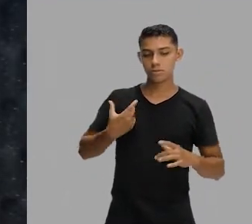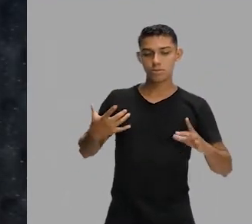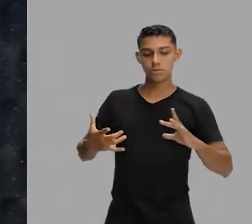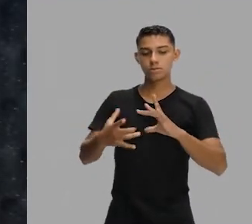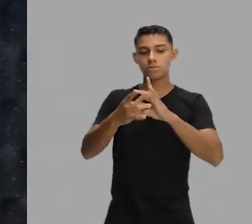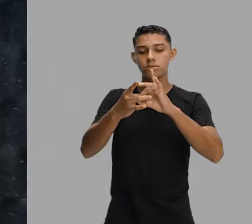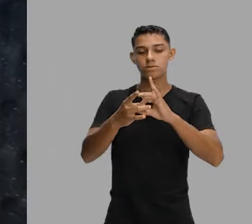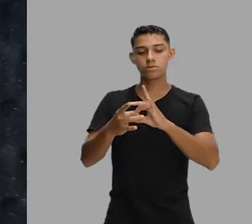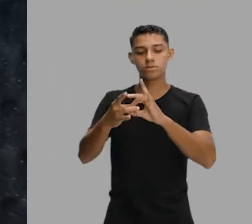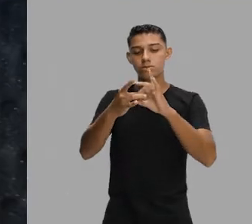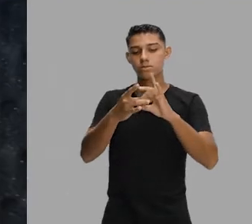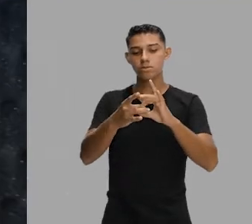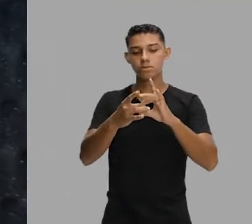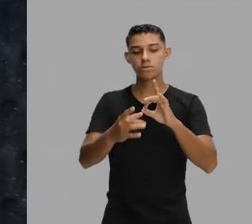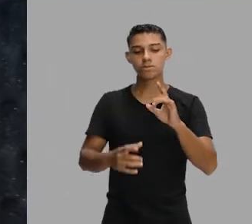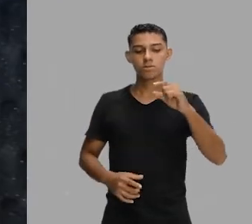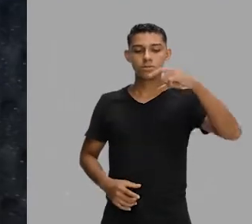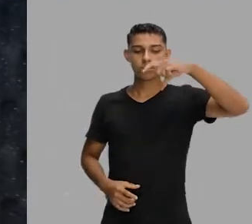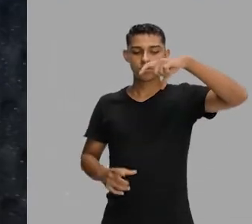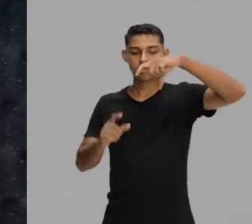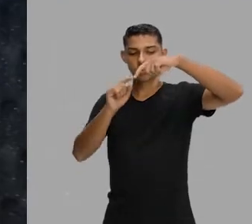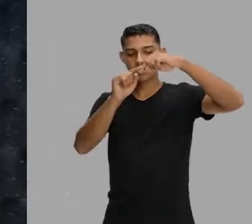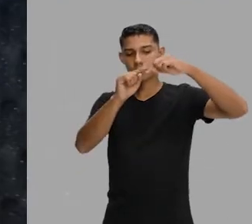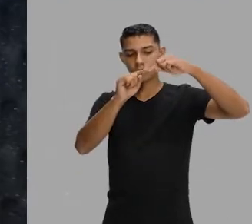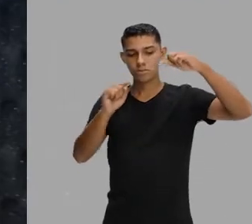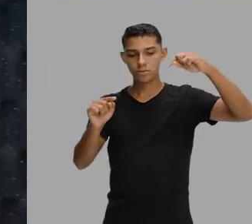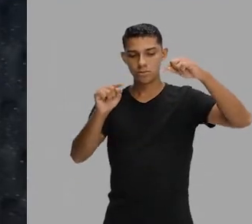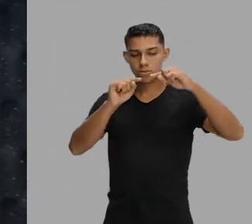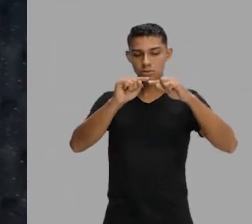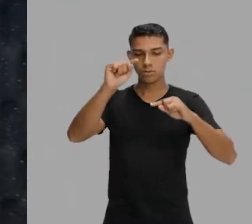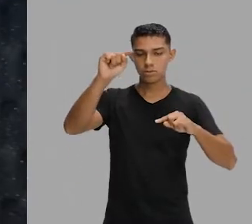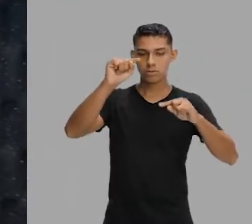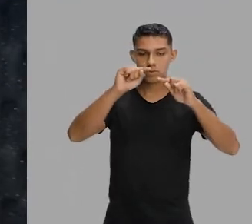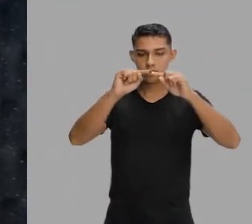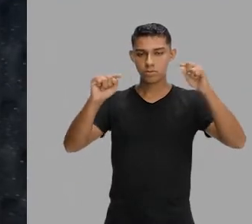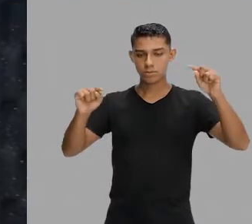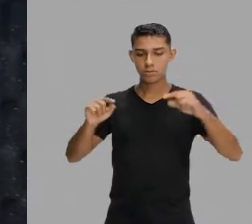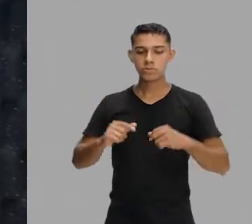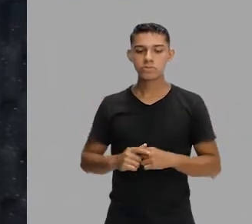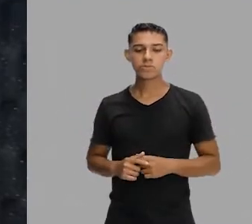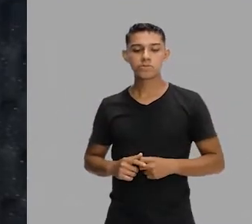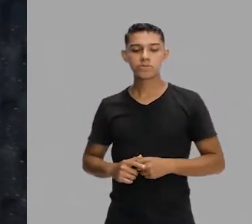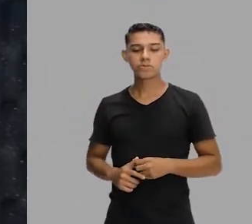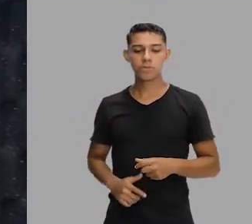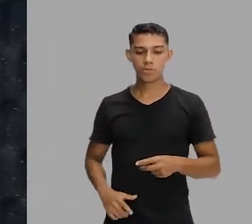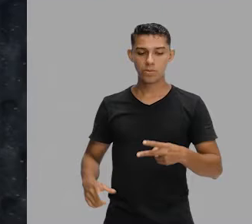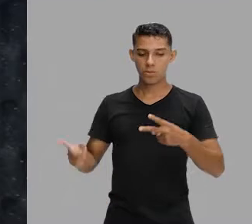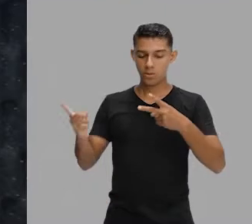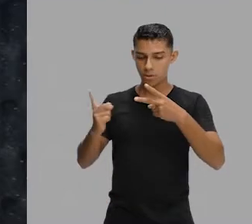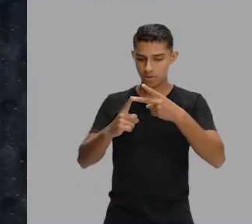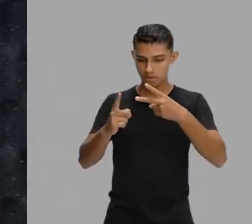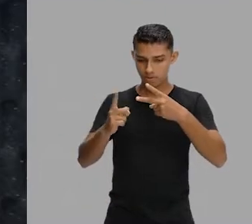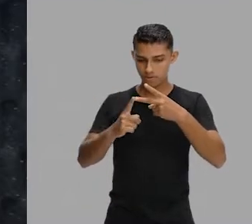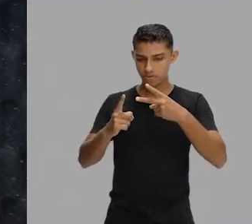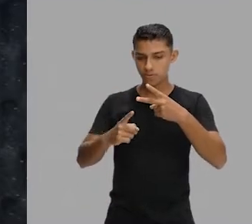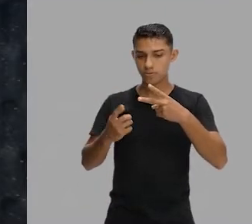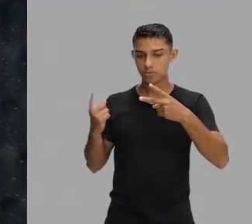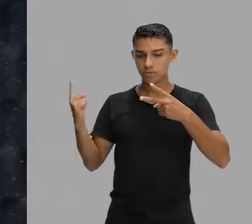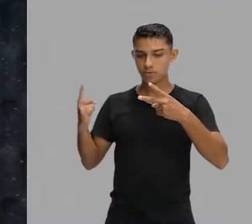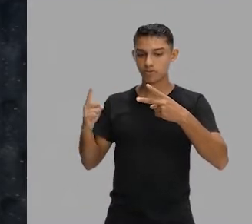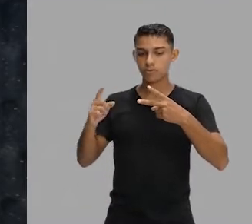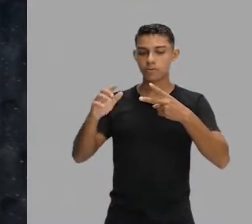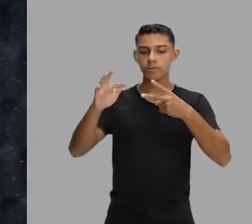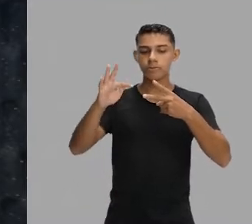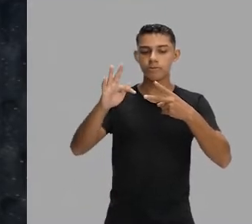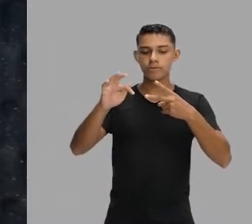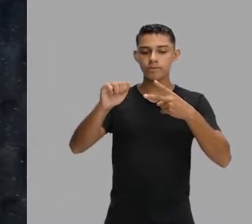com cada vértice desse cubo. Um outro cubo é o cúbico de faces